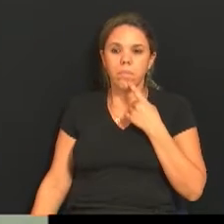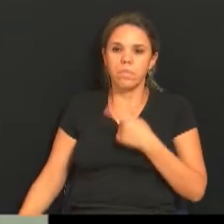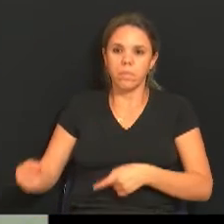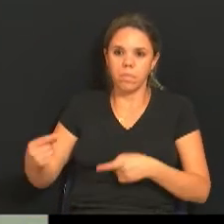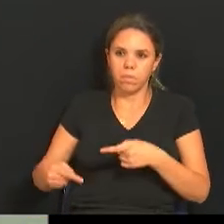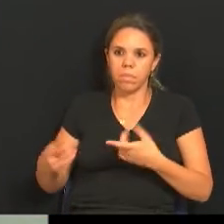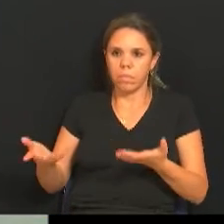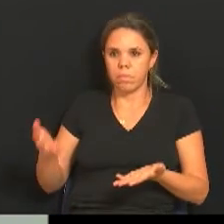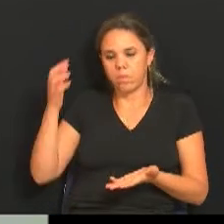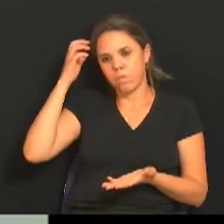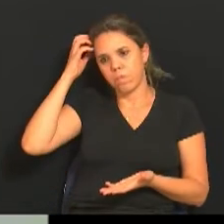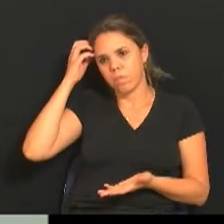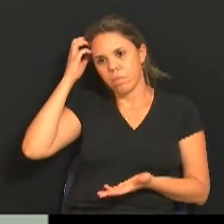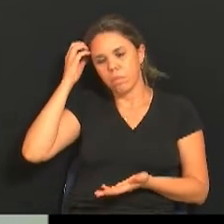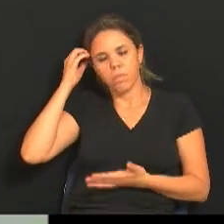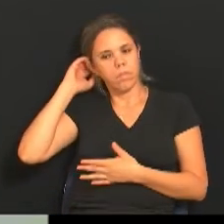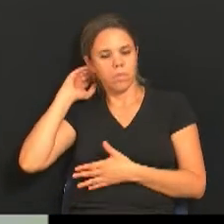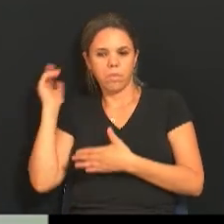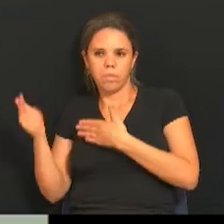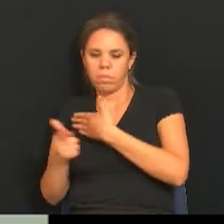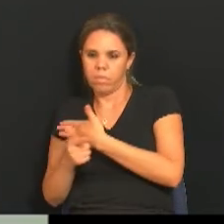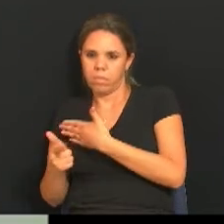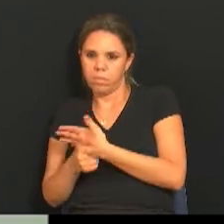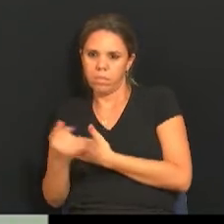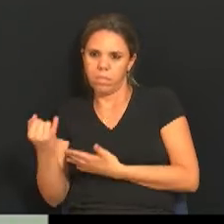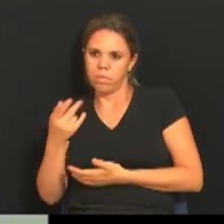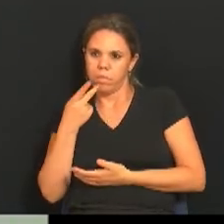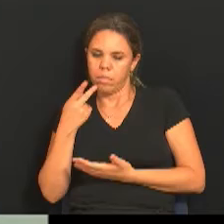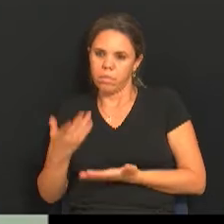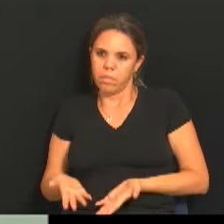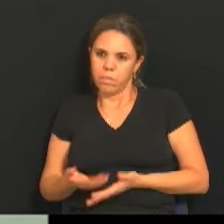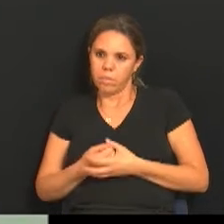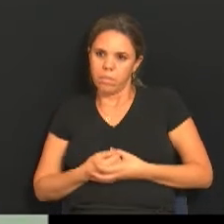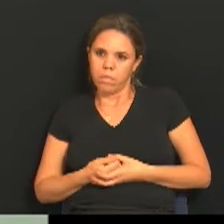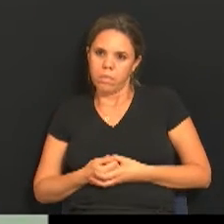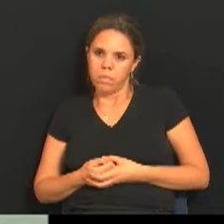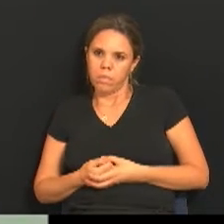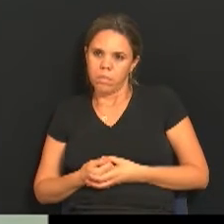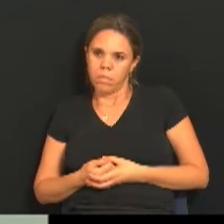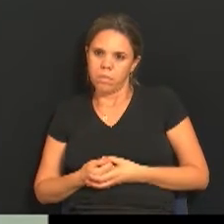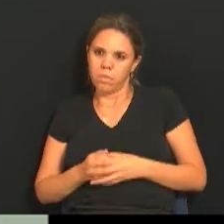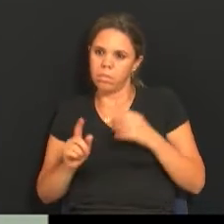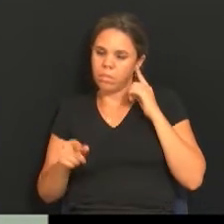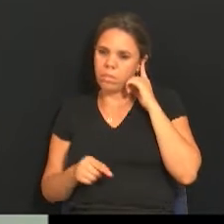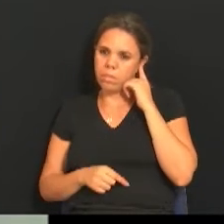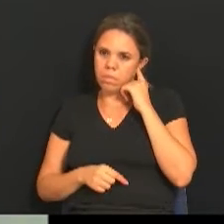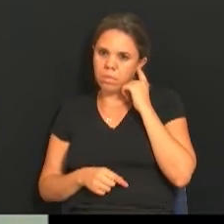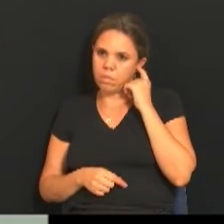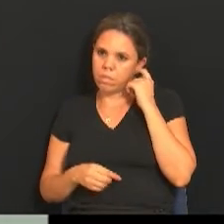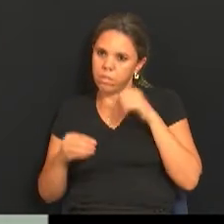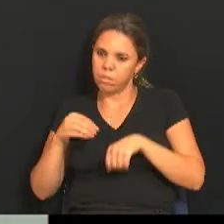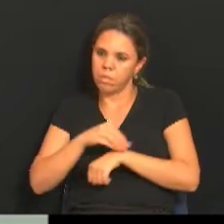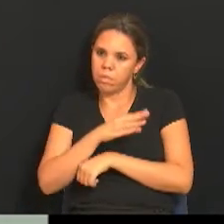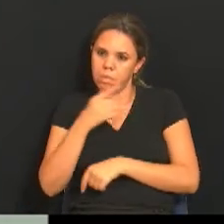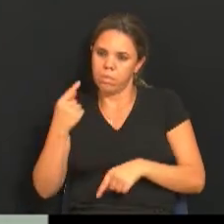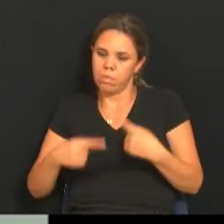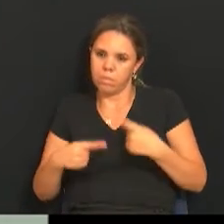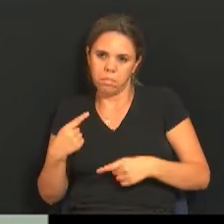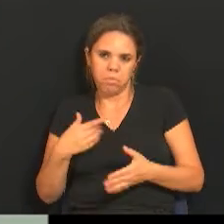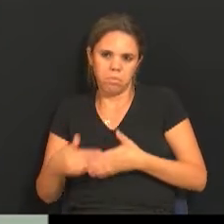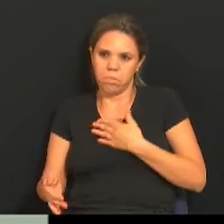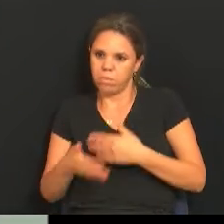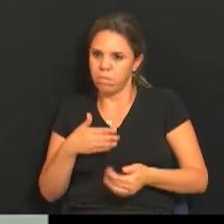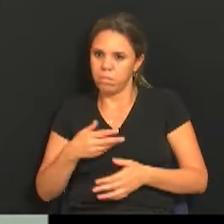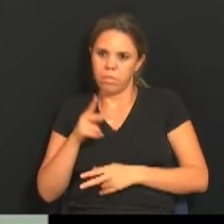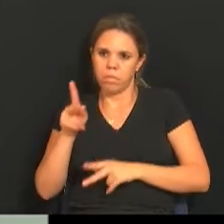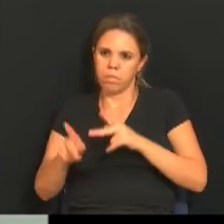gente está fazendo o nosso papel, isso é importante dizer, que o nosso papel como agente público é trazer uma política independente da